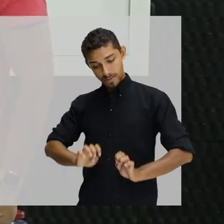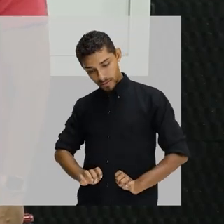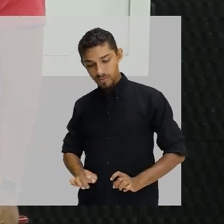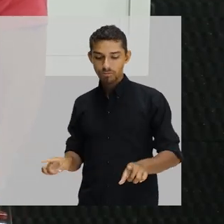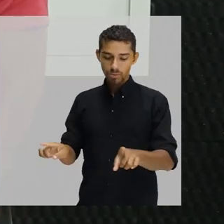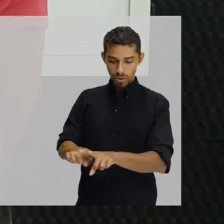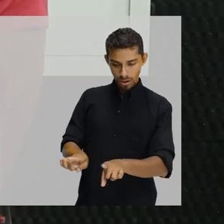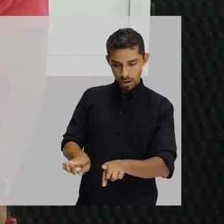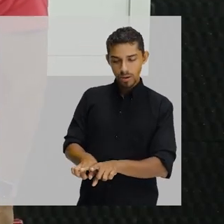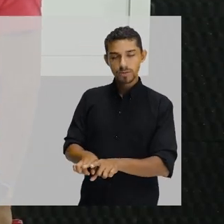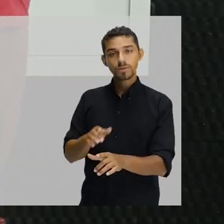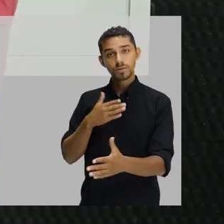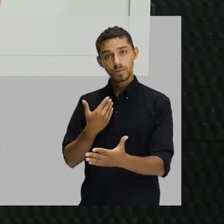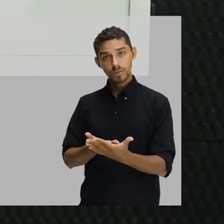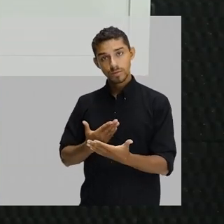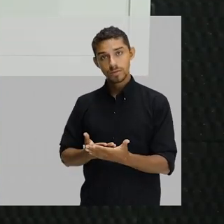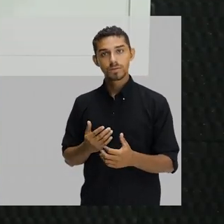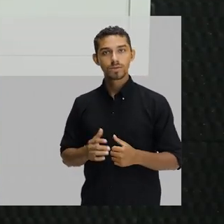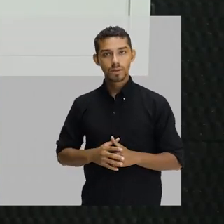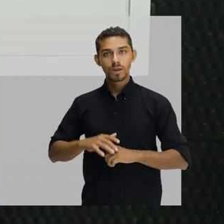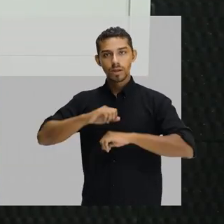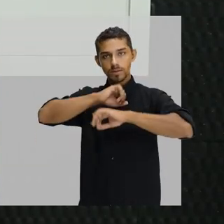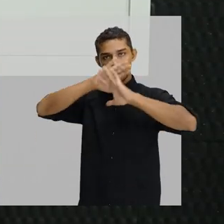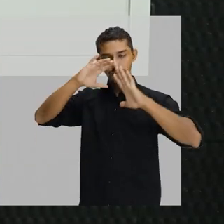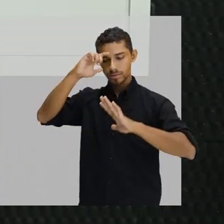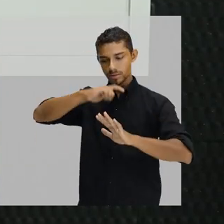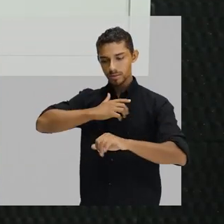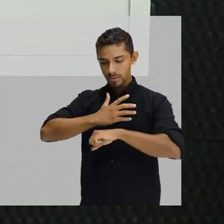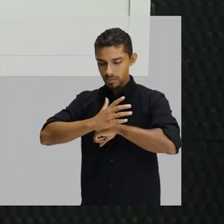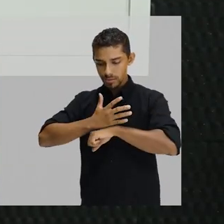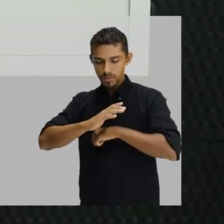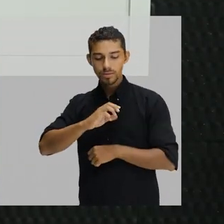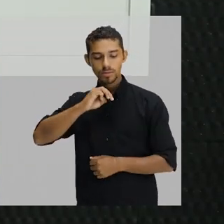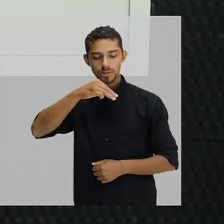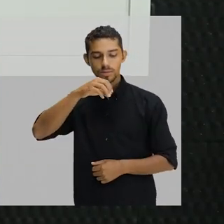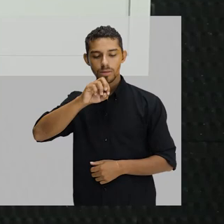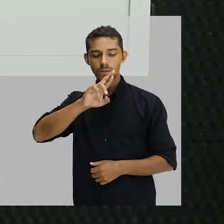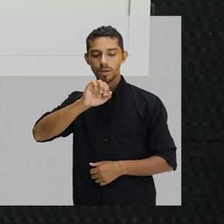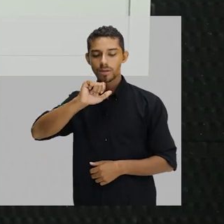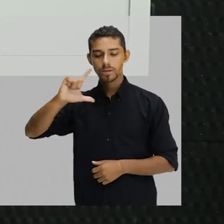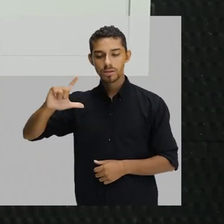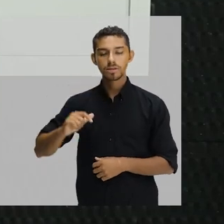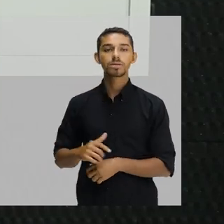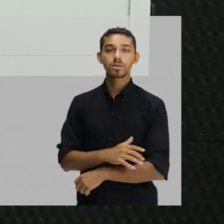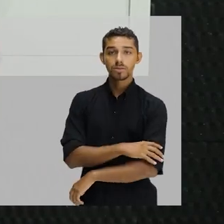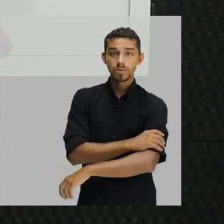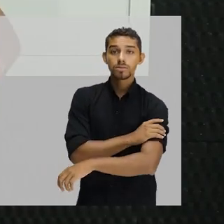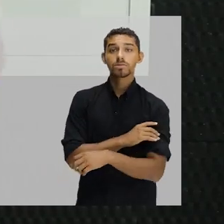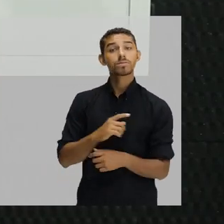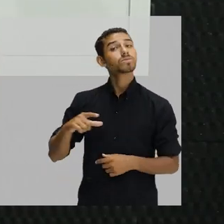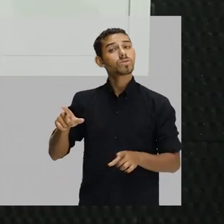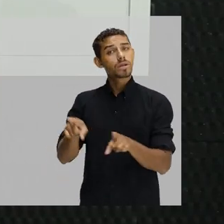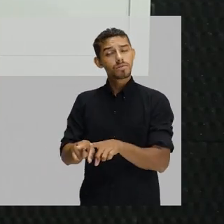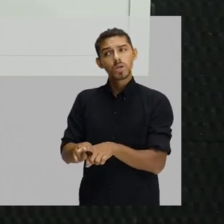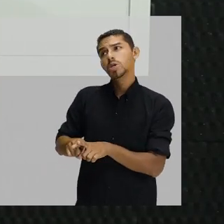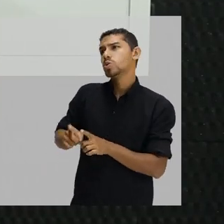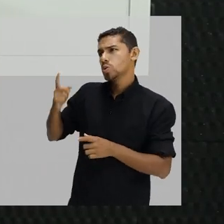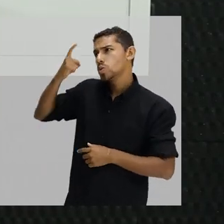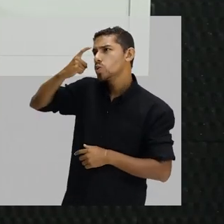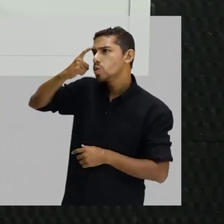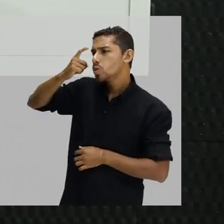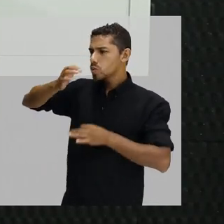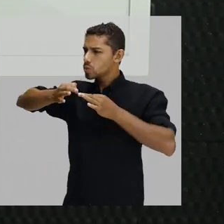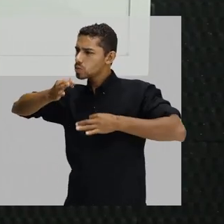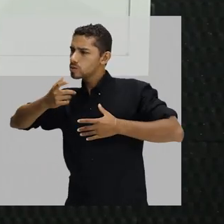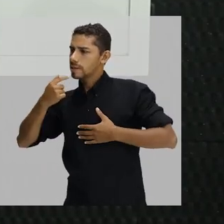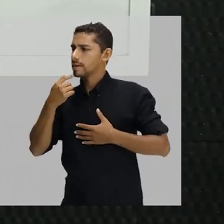se debruçar sobre esse estudo, claro, a partir da nossa prática efetiva moral, certo? Nós temos os juízos éticos que são diferenciados,